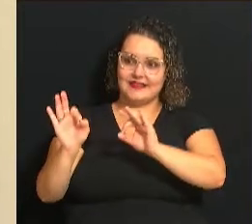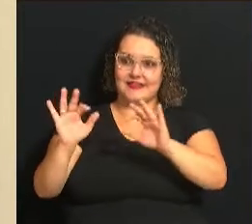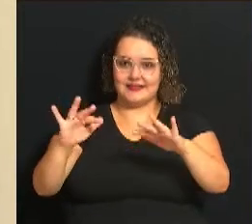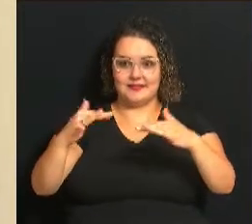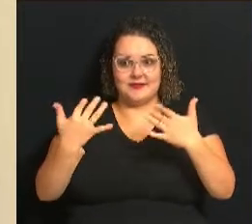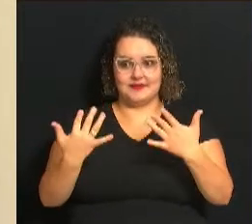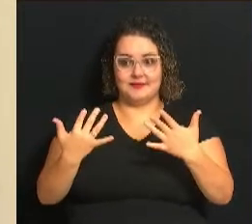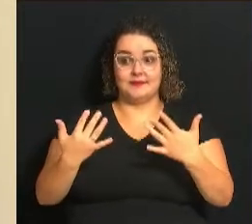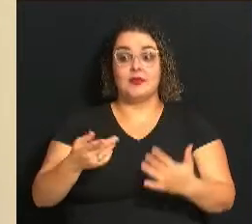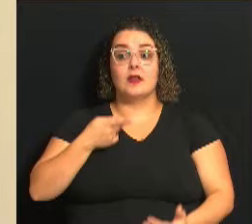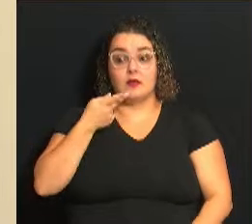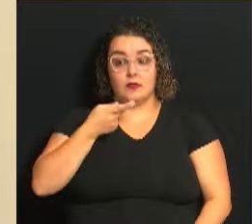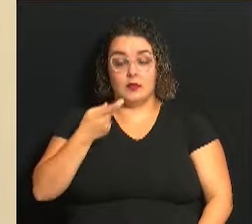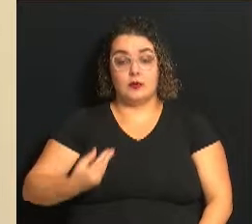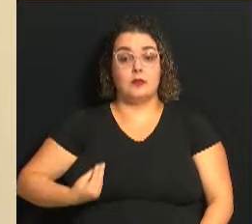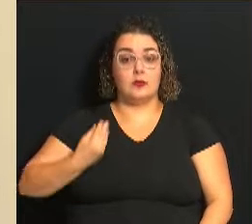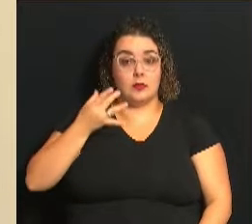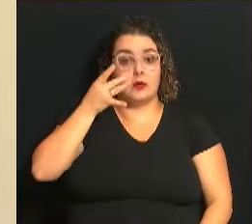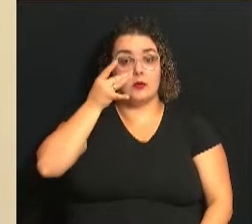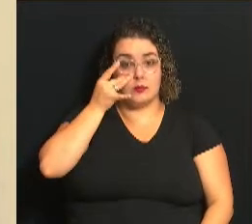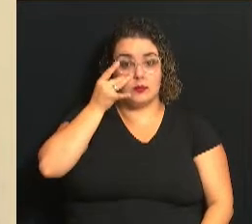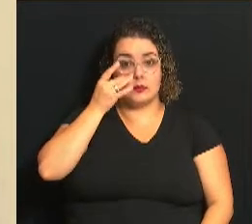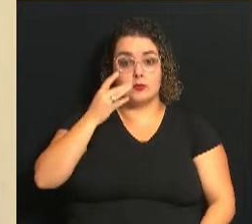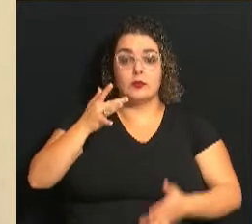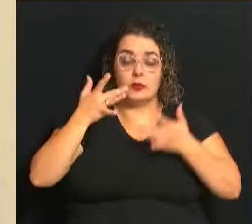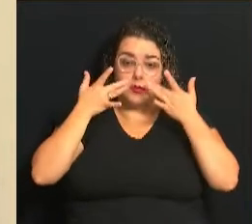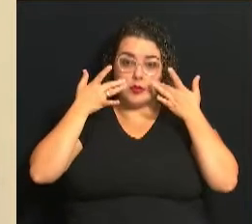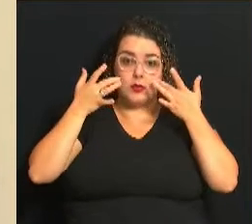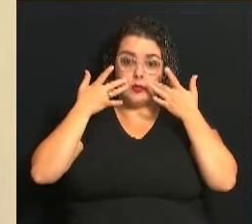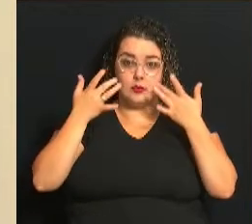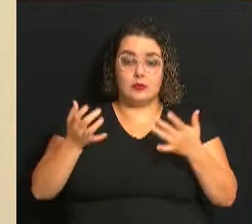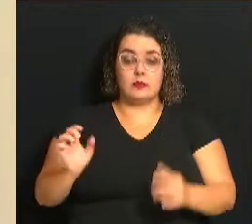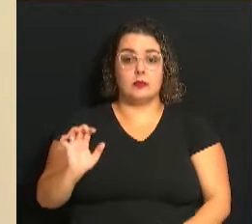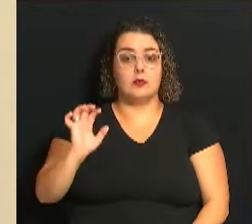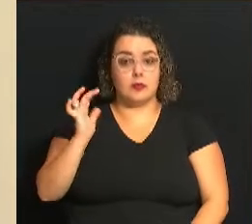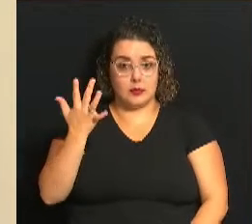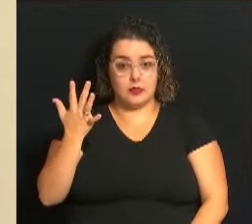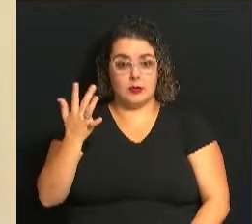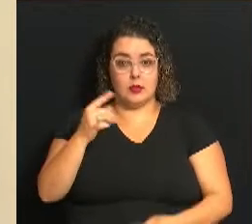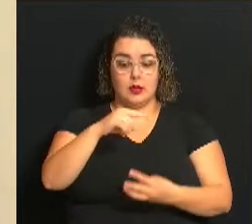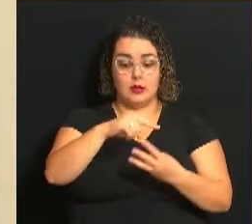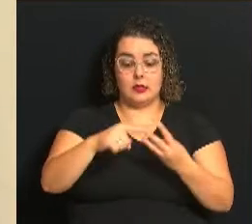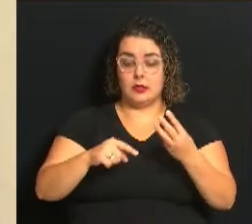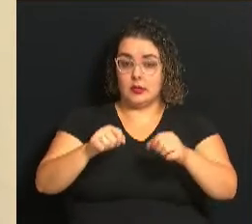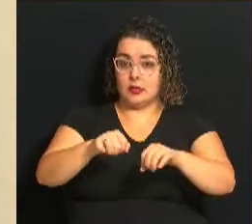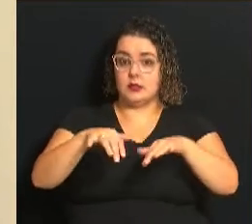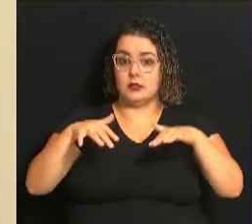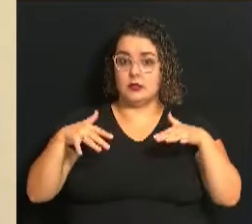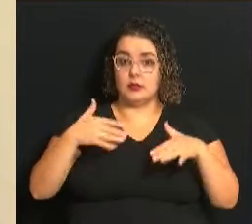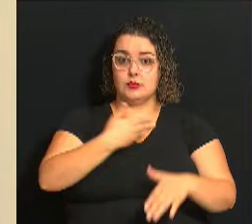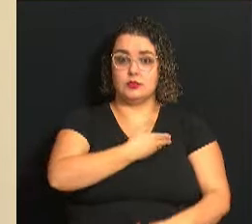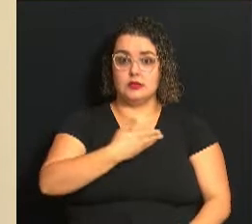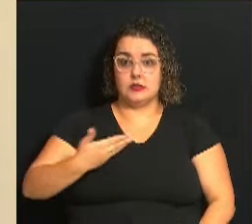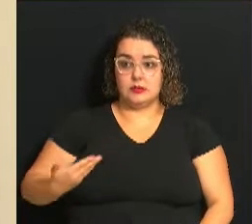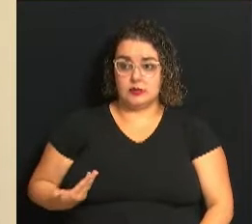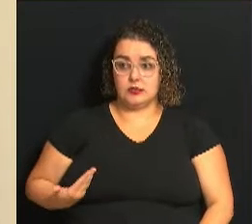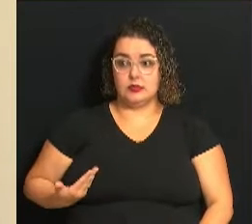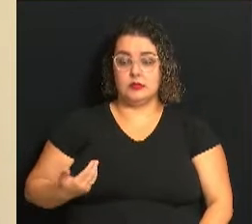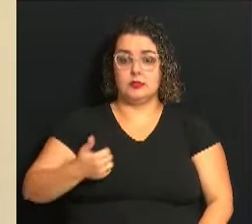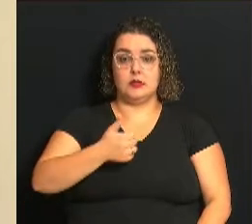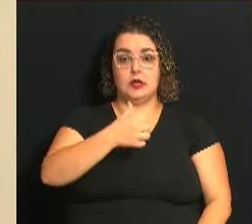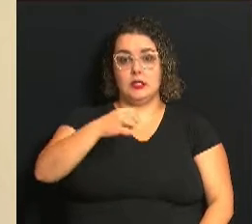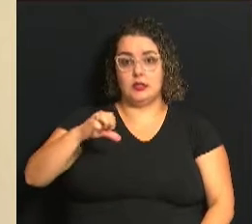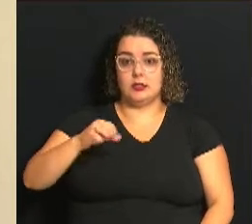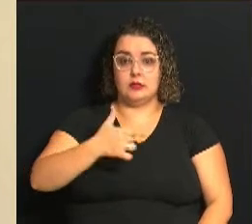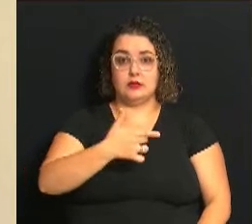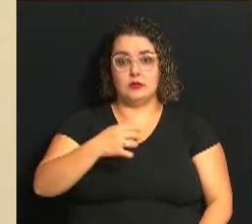ao vivo aqui do Teatro Bento Quirino, onde vão acontecer 3 audiências públicas, a de número 19,